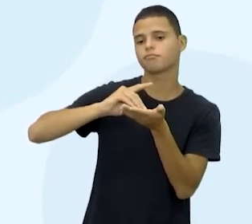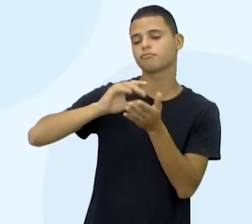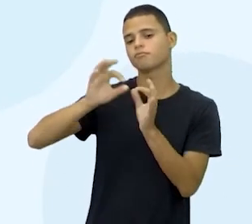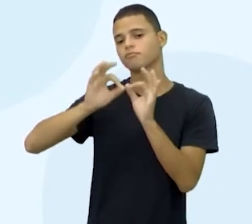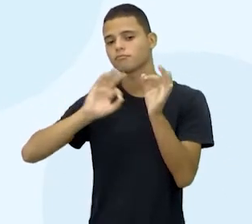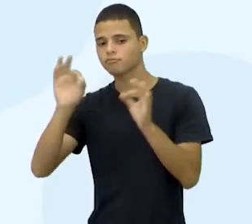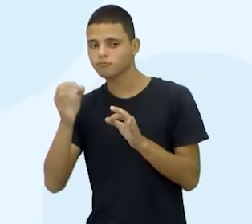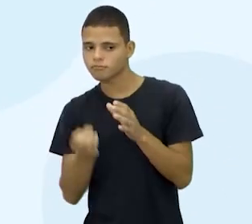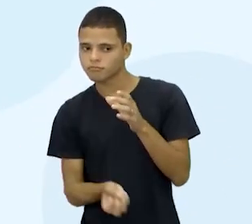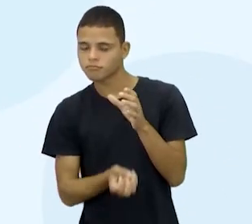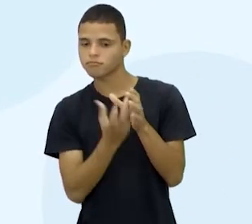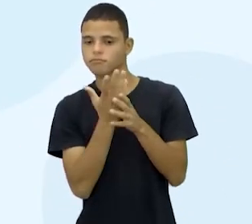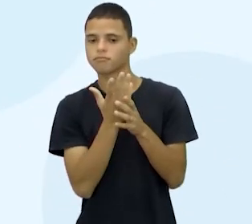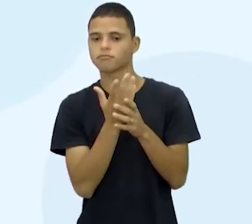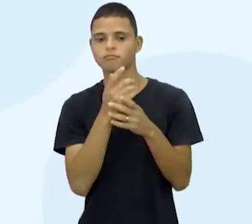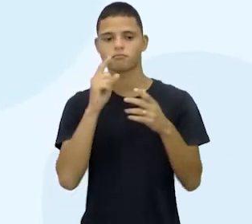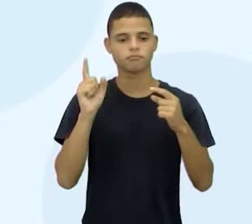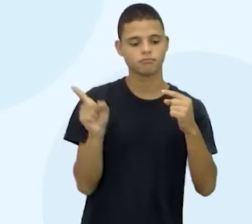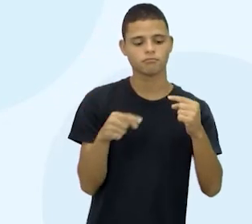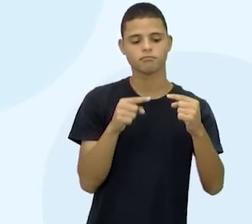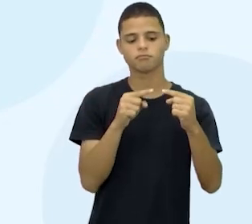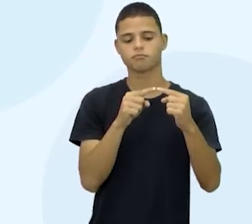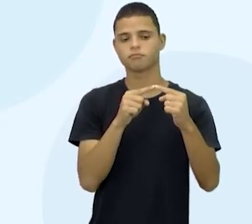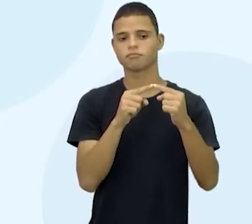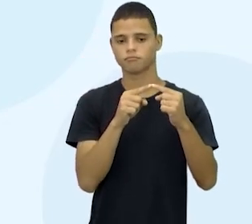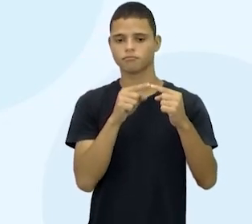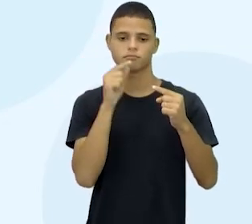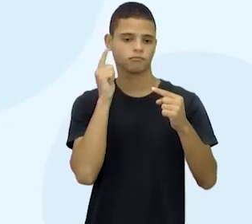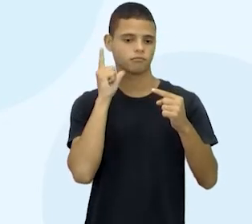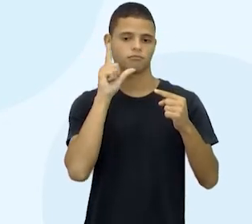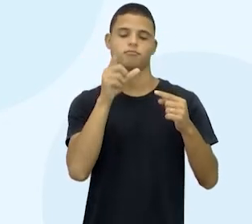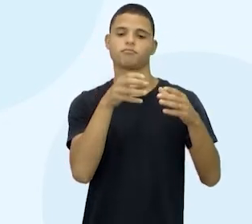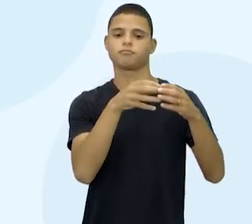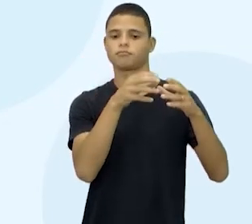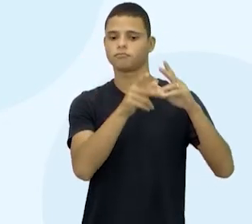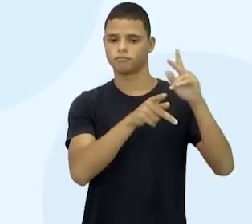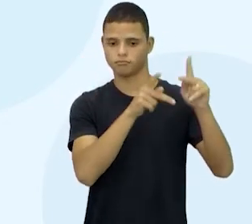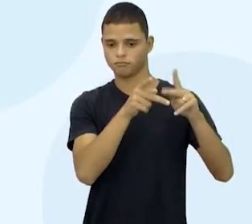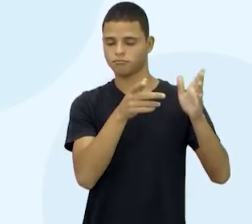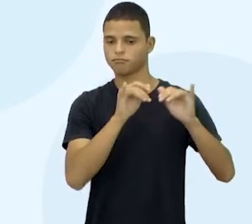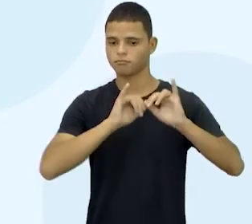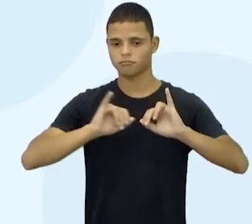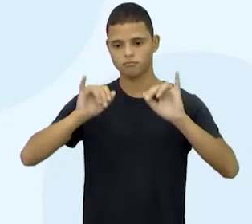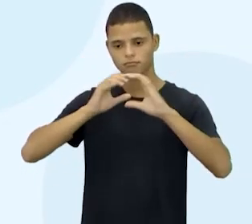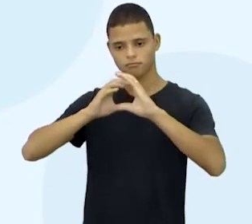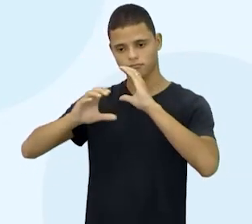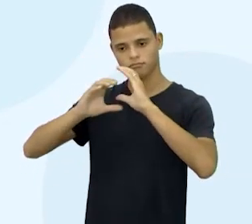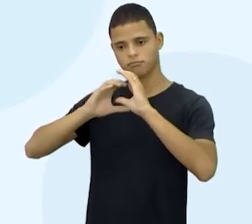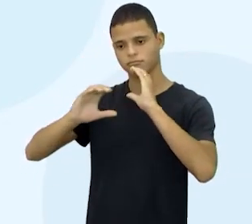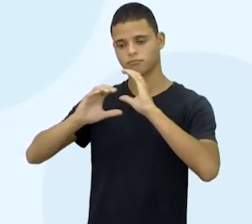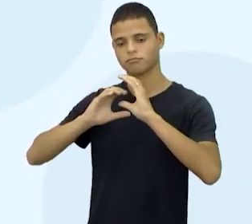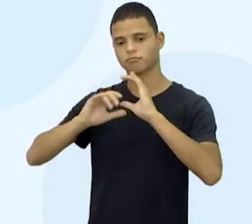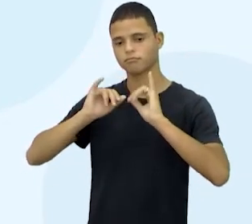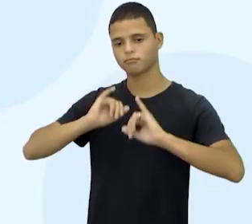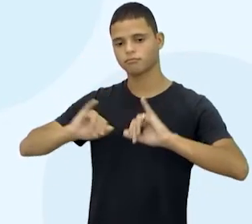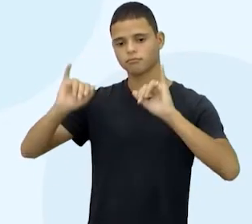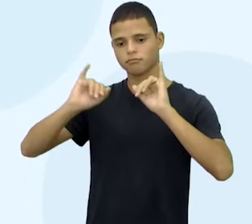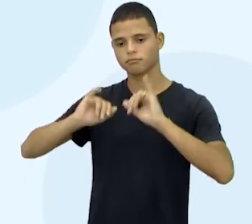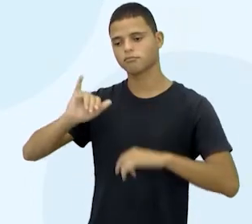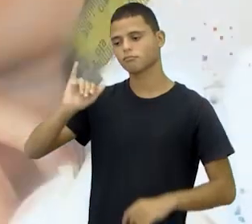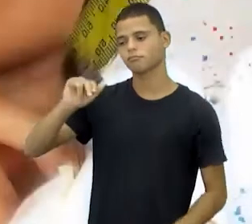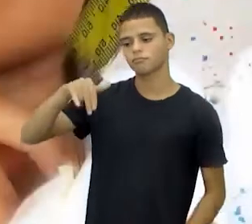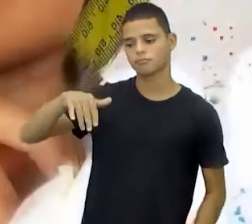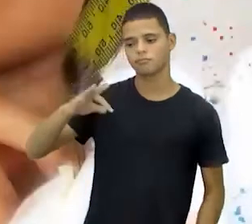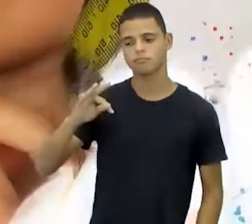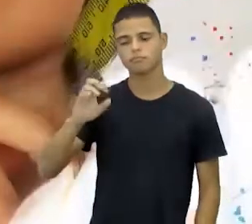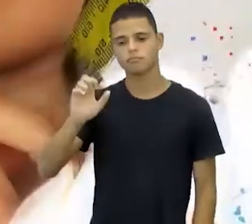executadas para que um objetivo seja atingido. Então, a comunicação publicitária, gente, ela é